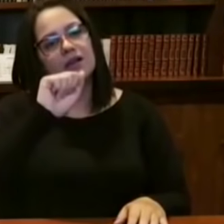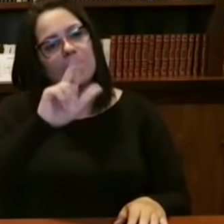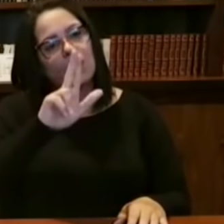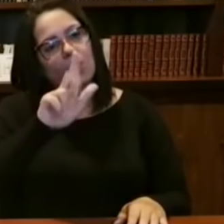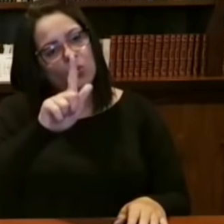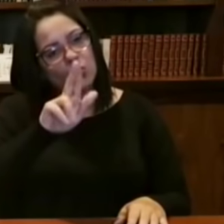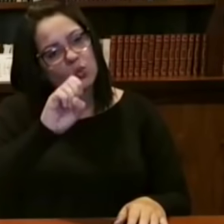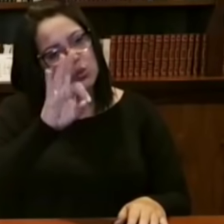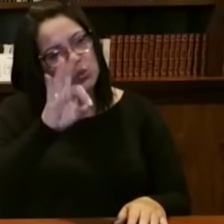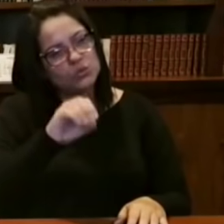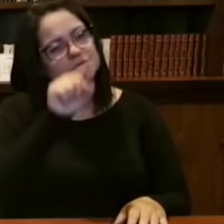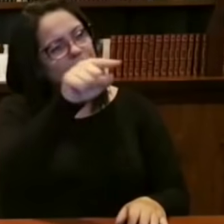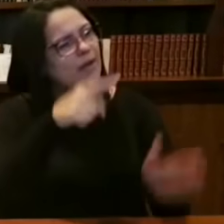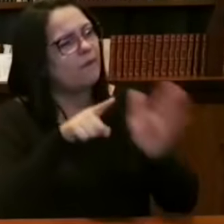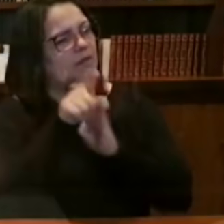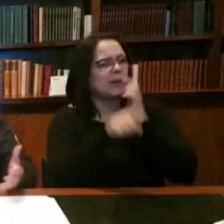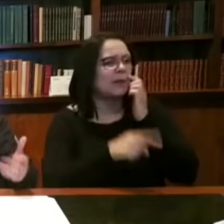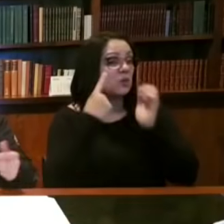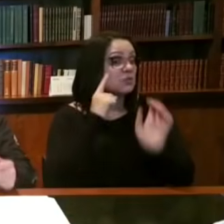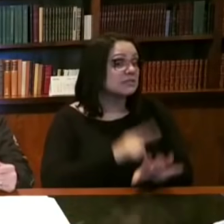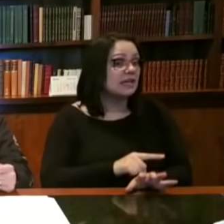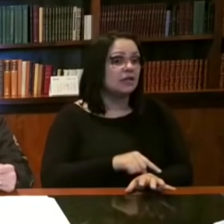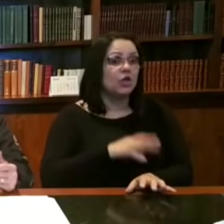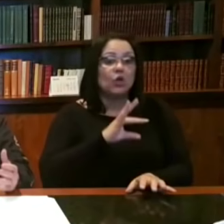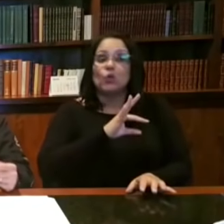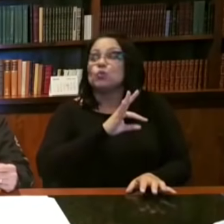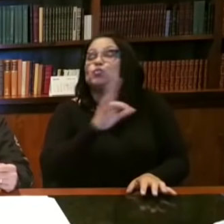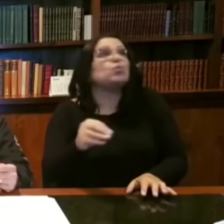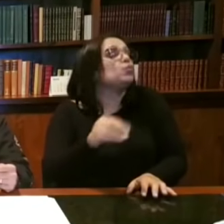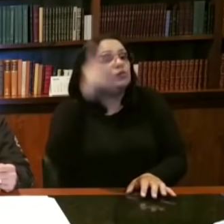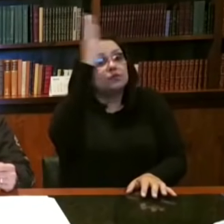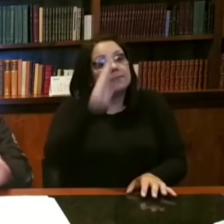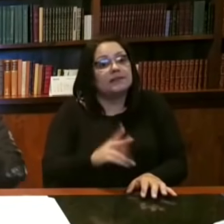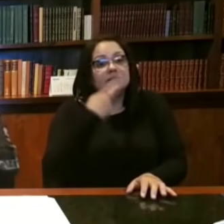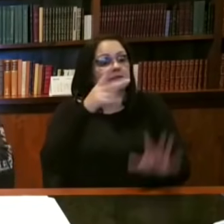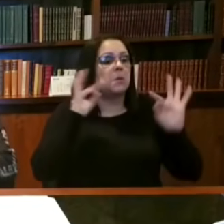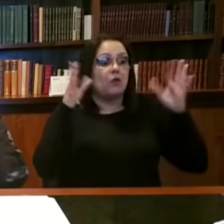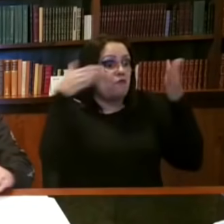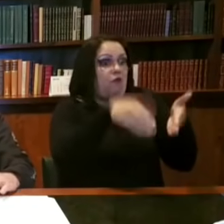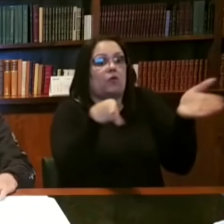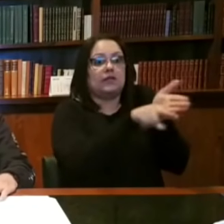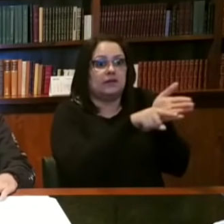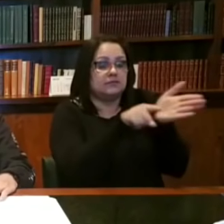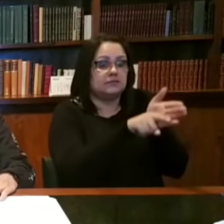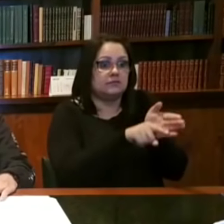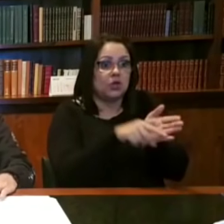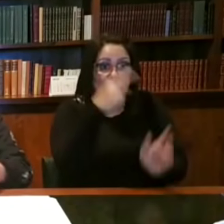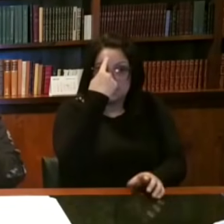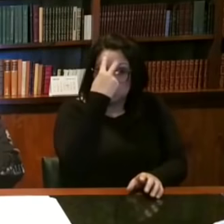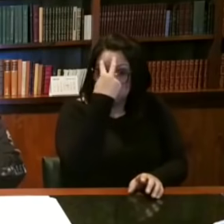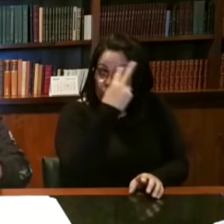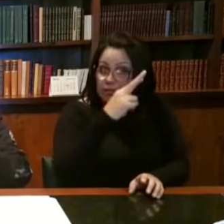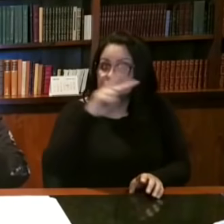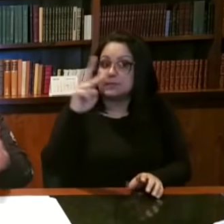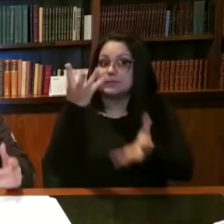é má vontade ou é desinformação, tudo para nós é potencializado de forma negativa. Eu recebi há 2 semanas as